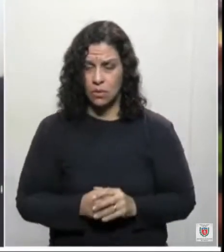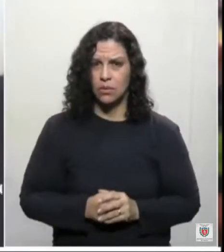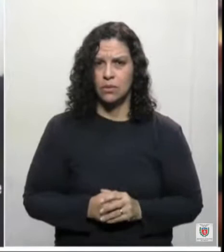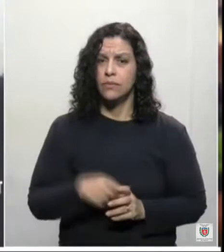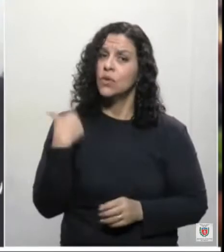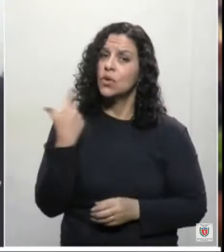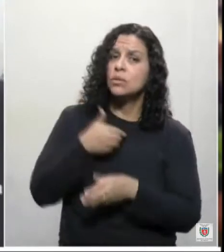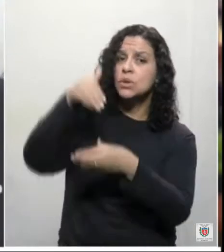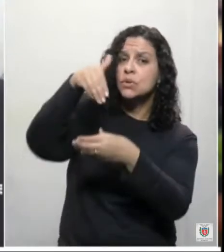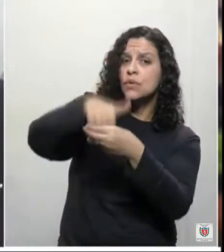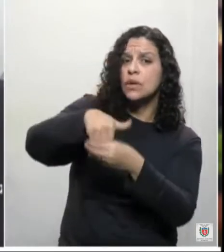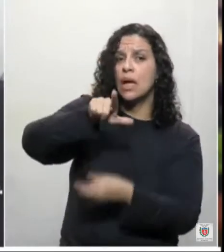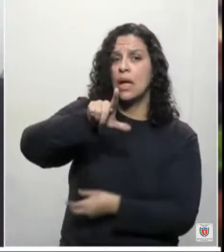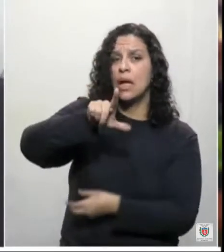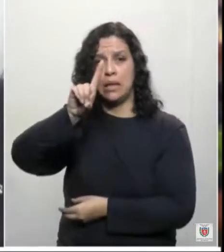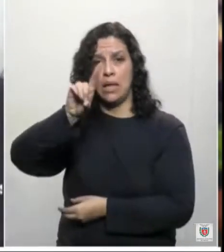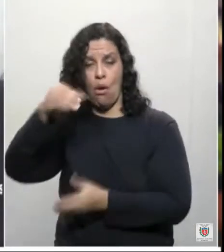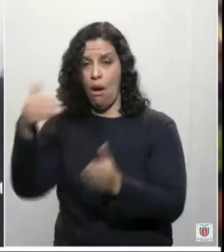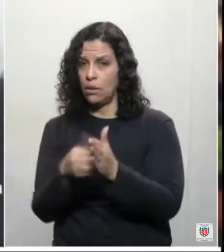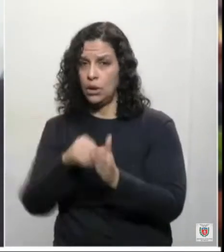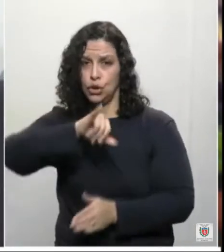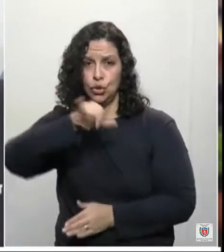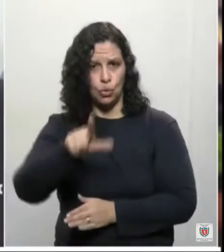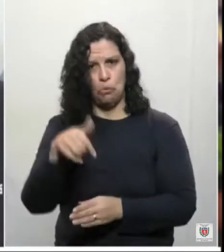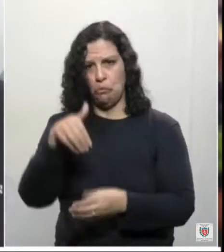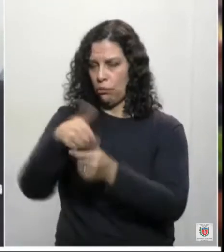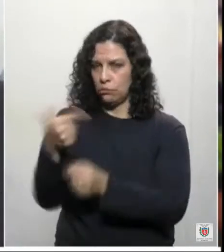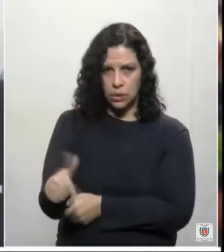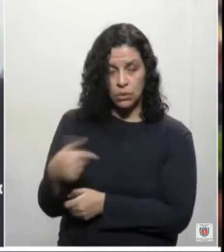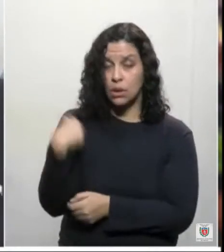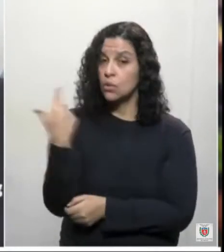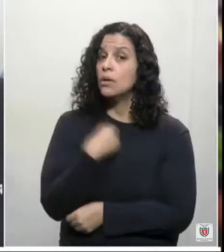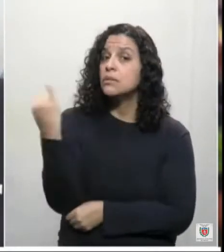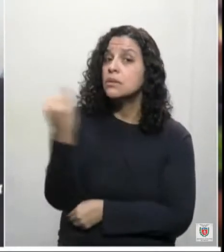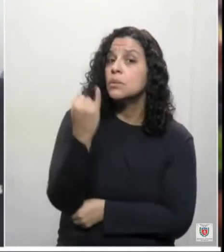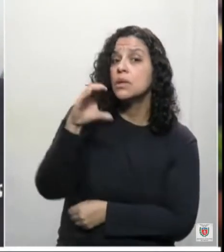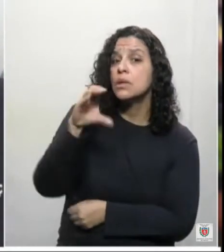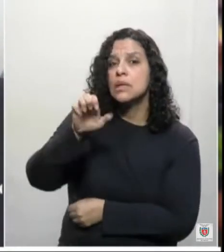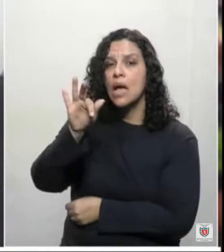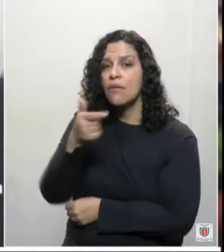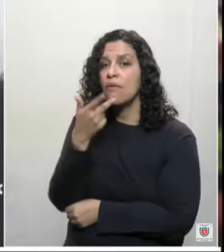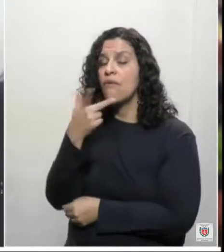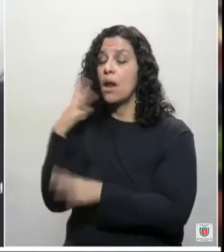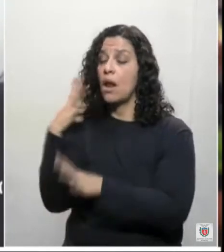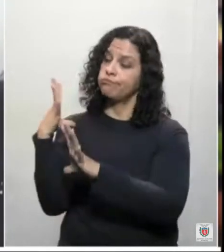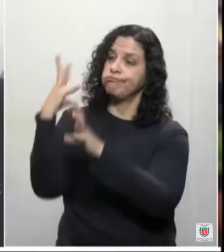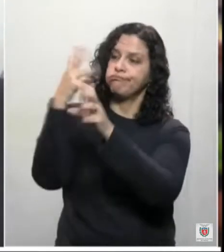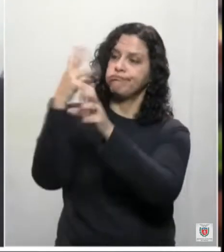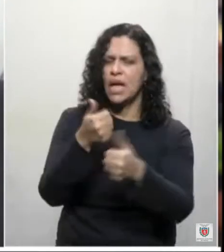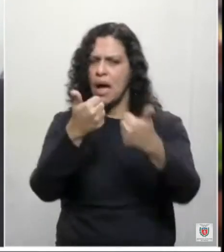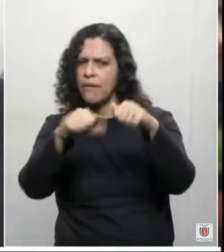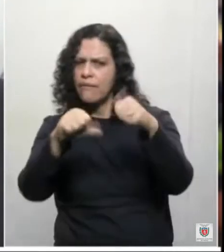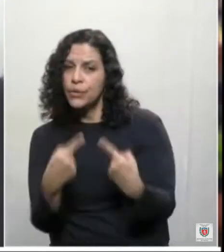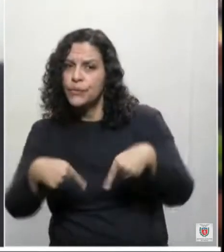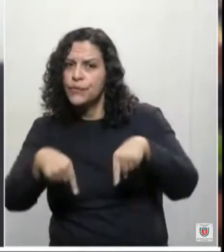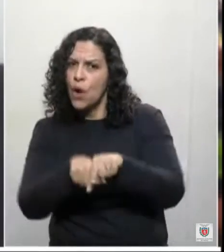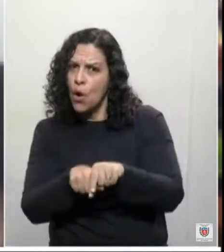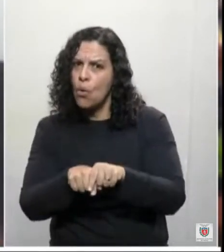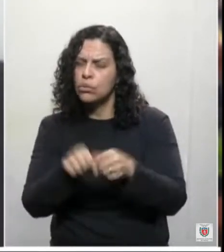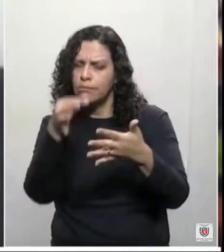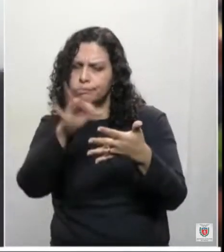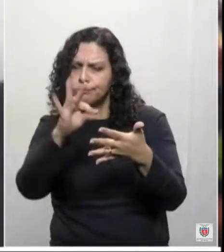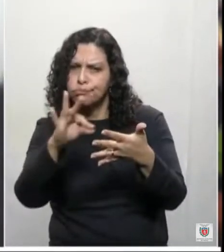vamos votar a LDO até julho, como Vossa Excelência colocou ontem, é importante que a Cefa reveja as premissas econômicas da LDO e que revise